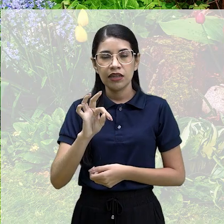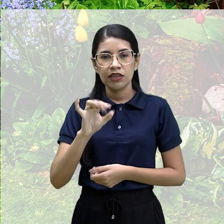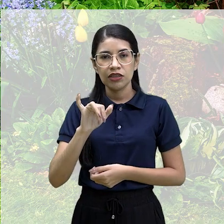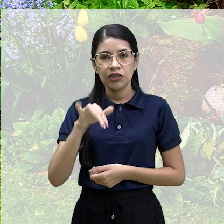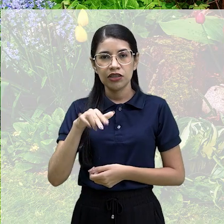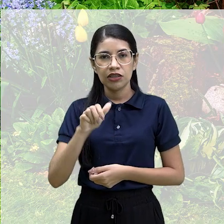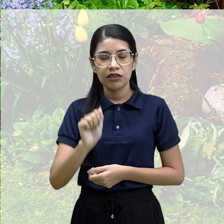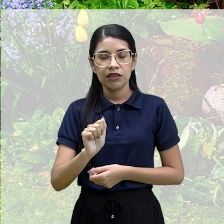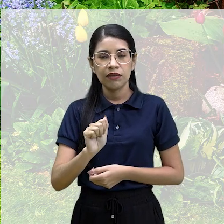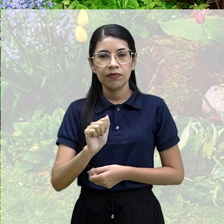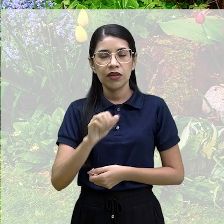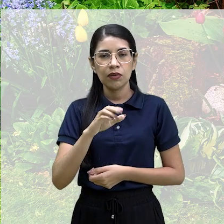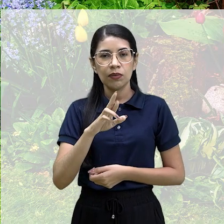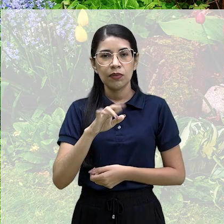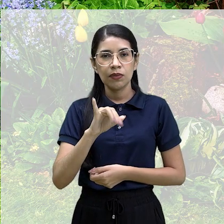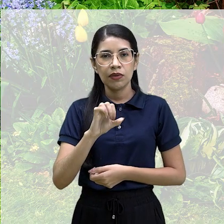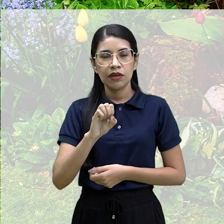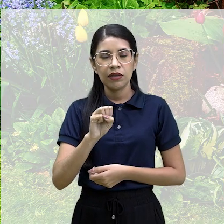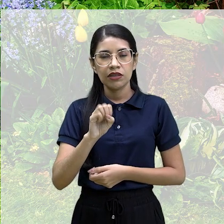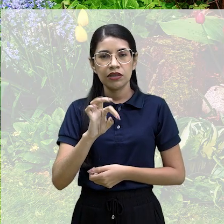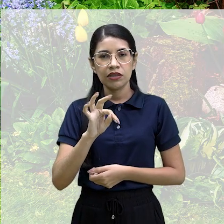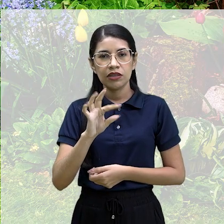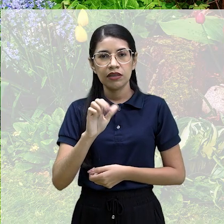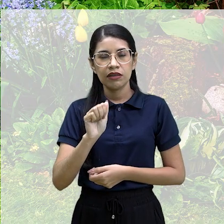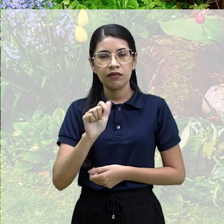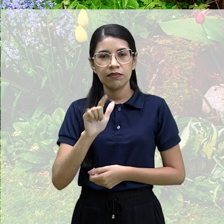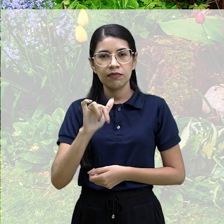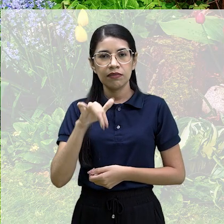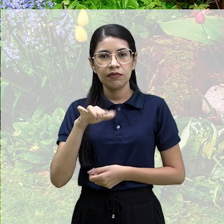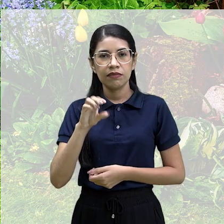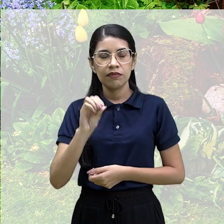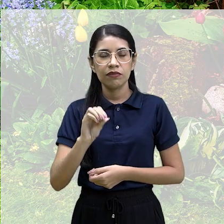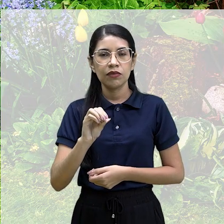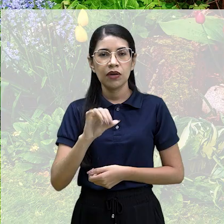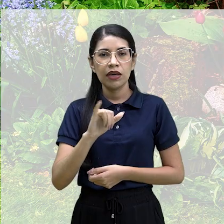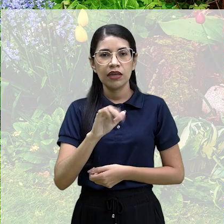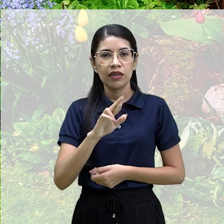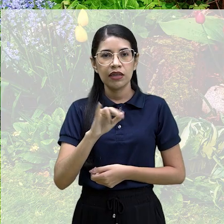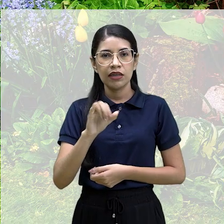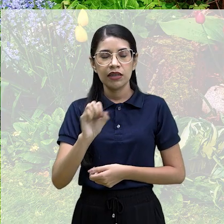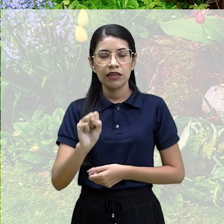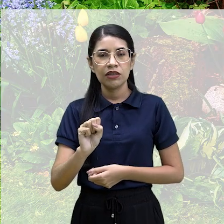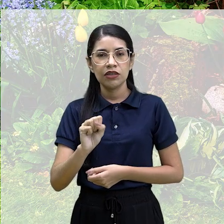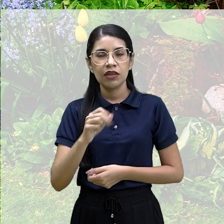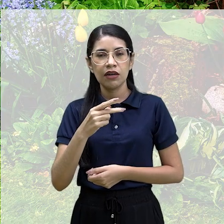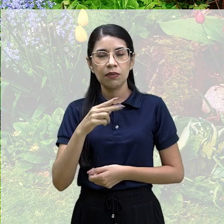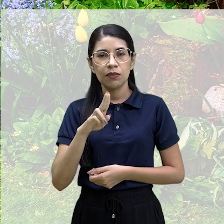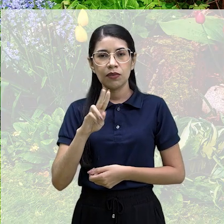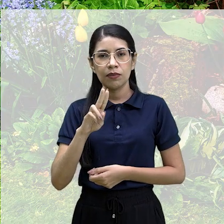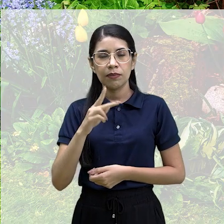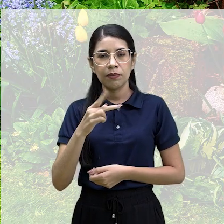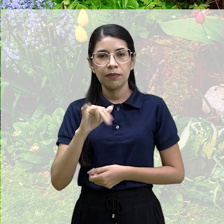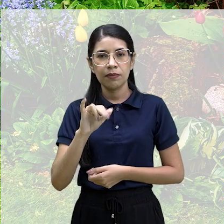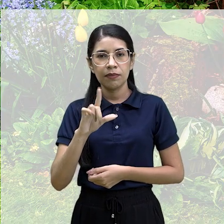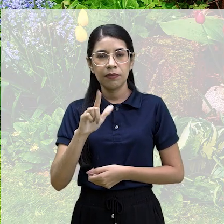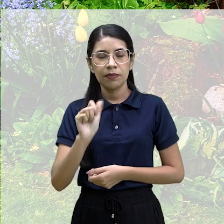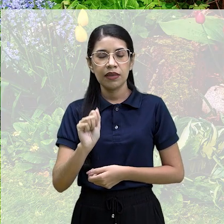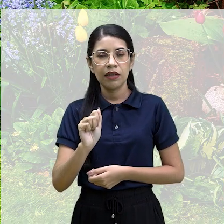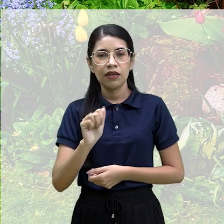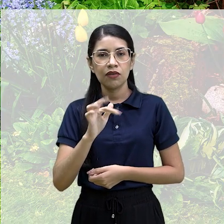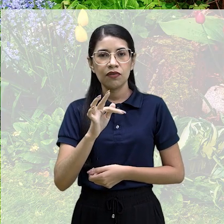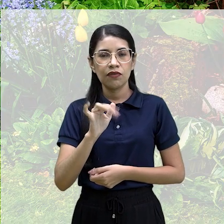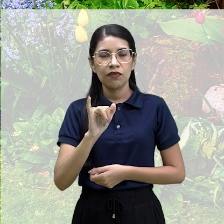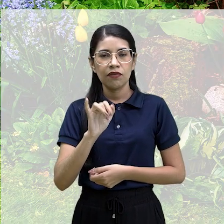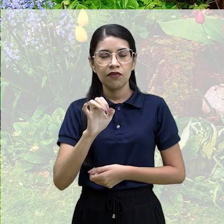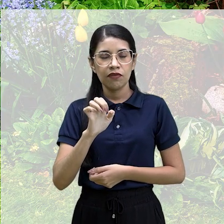o cristalino, íris, pupila e o feixe luminoso. E o